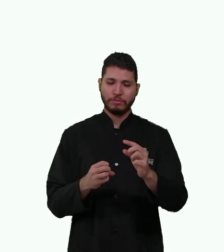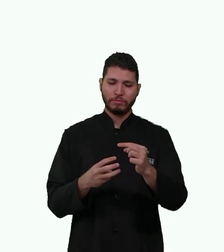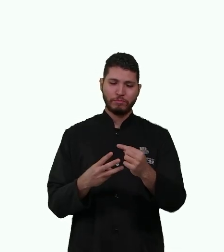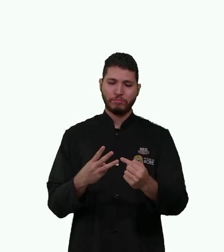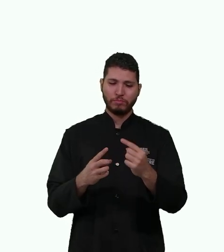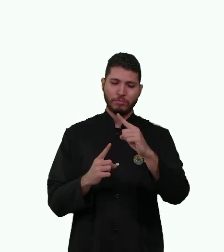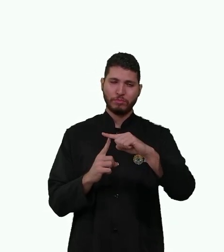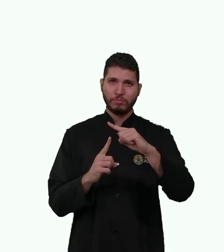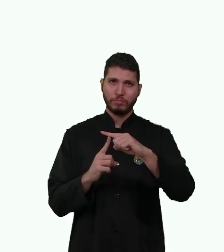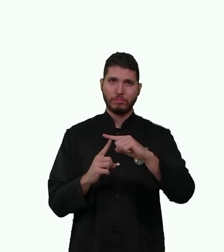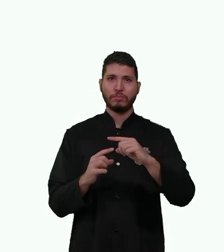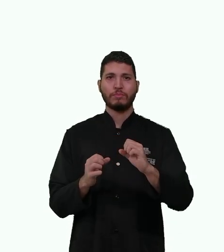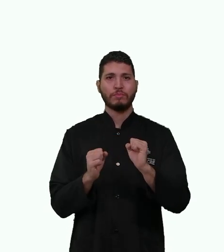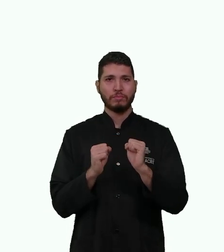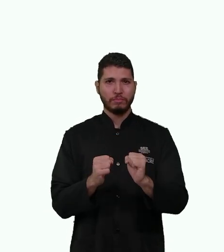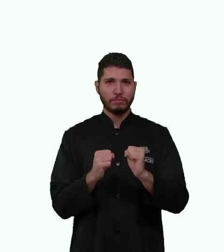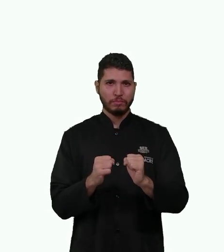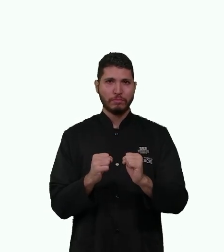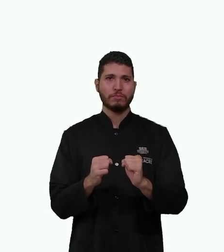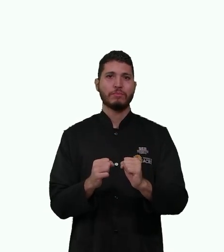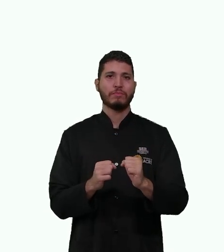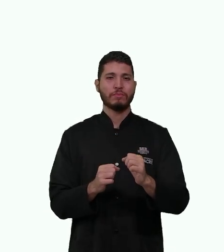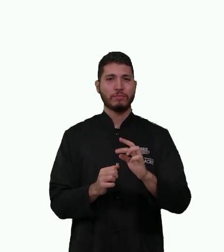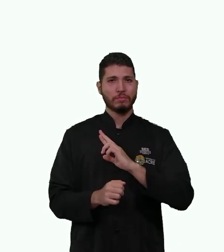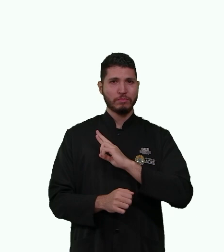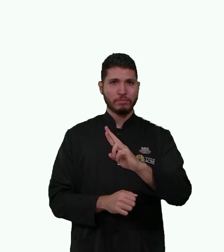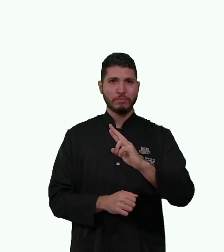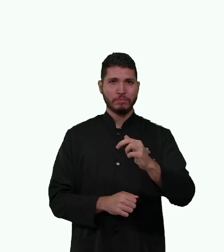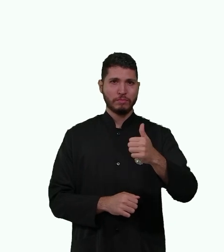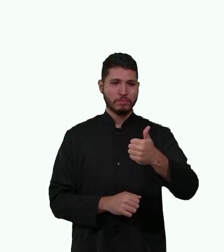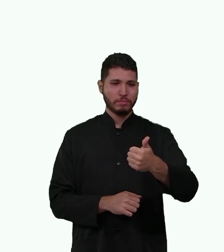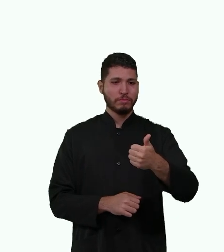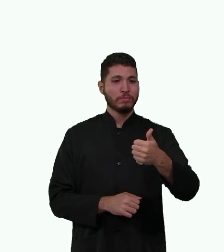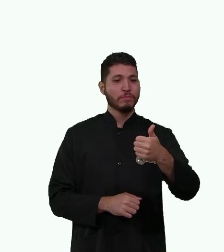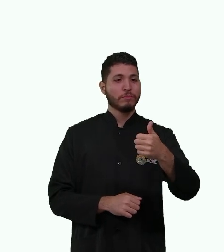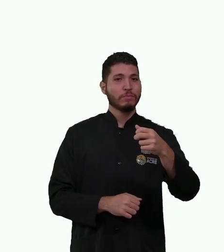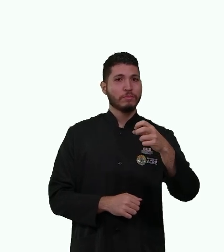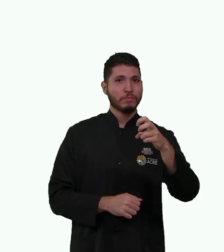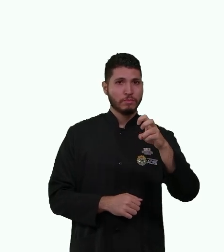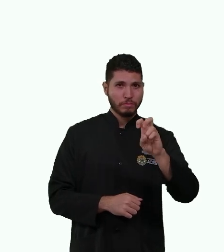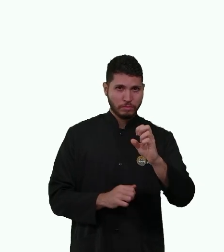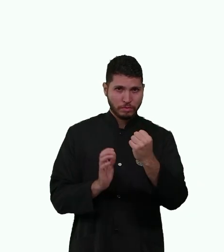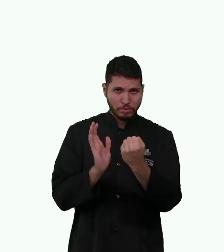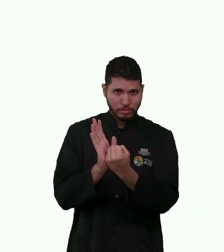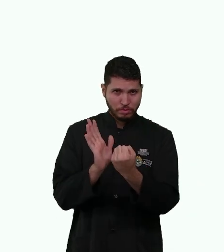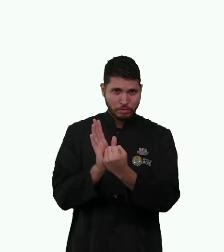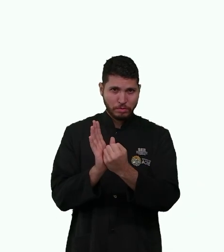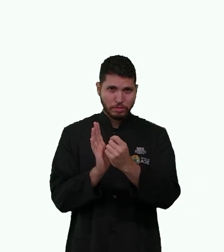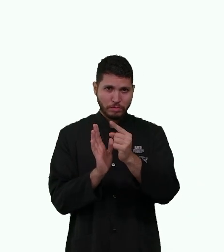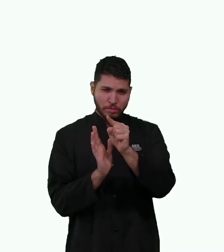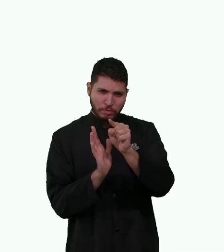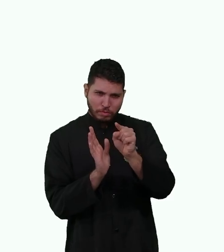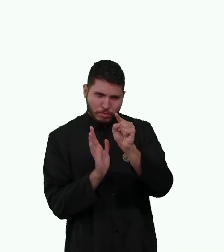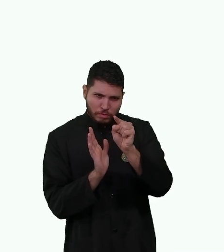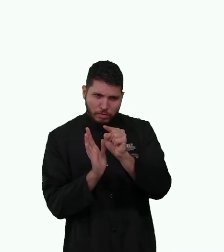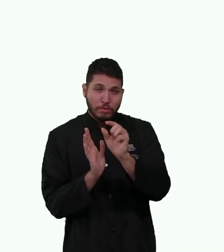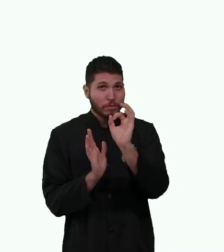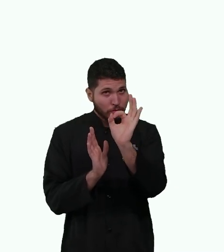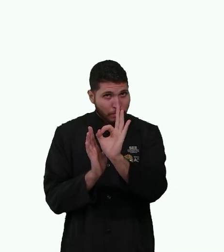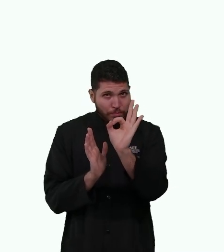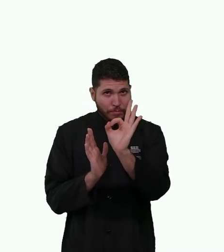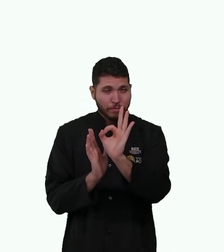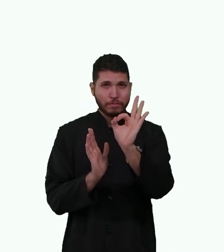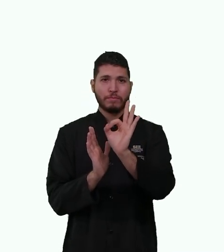ser representada na forma de percentual, que é quando ela vem acompanhada por esse símbolo aí da representação da